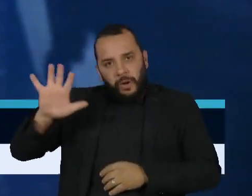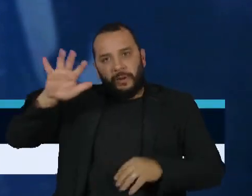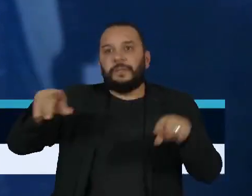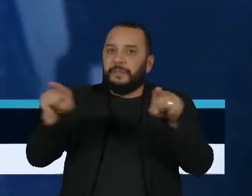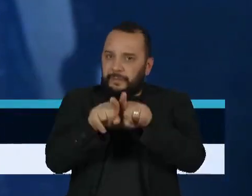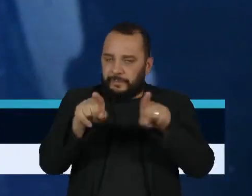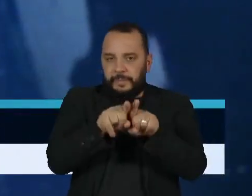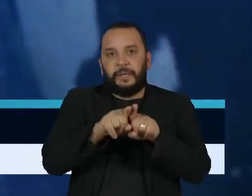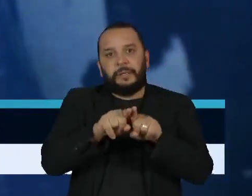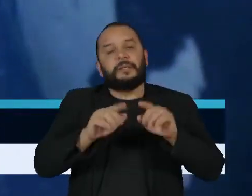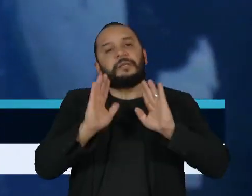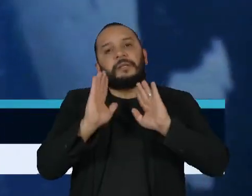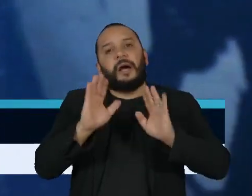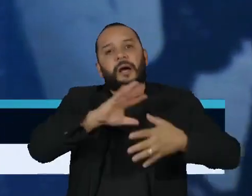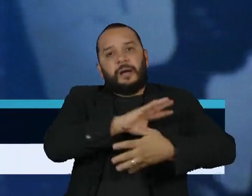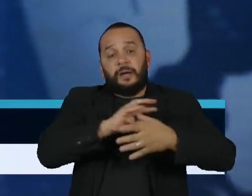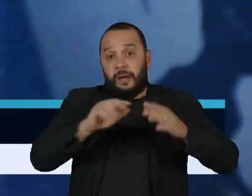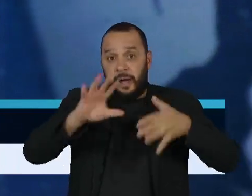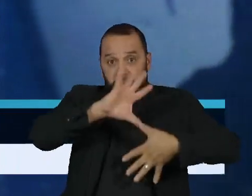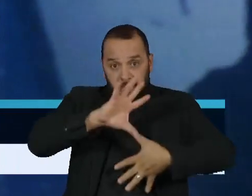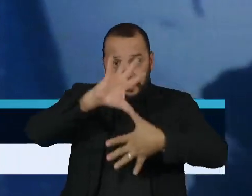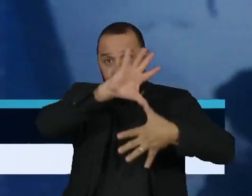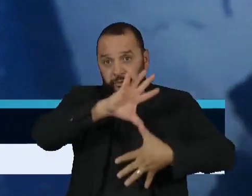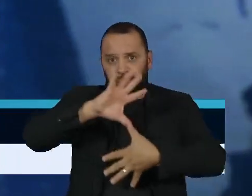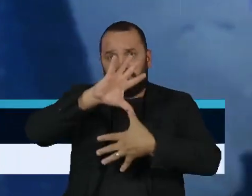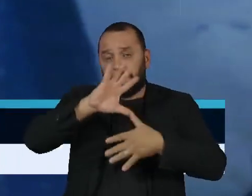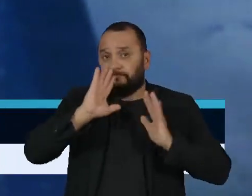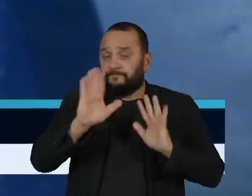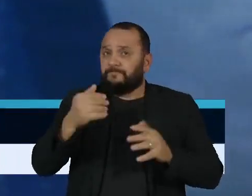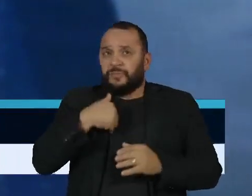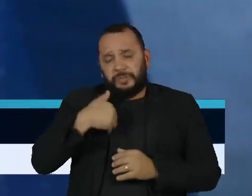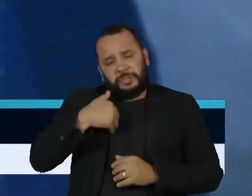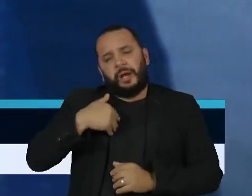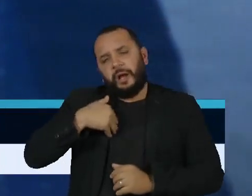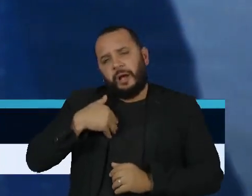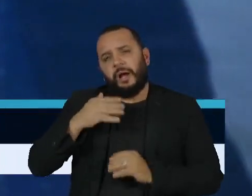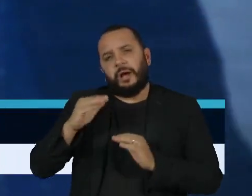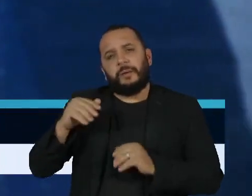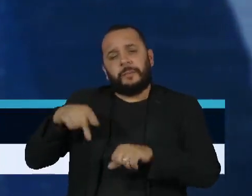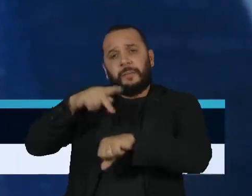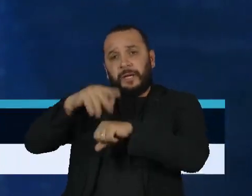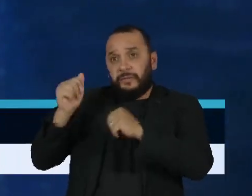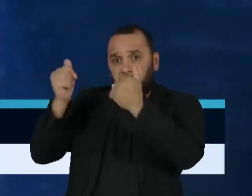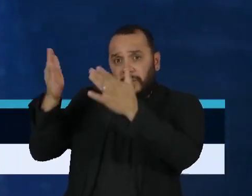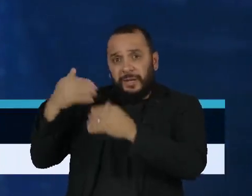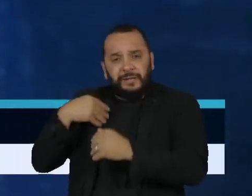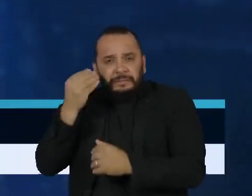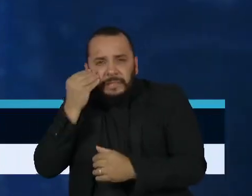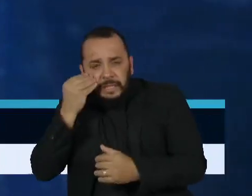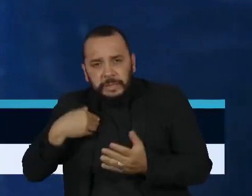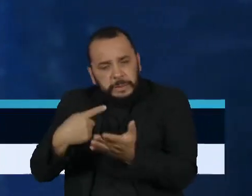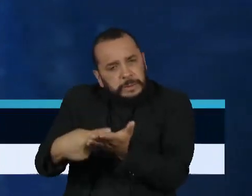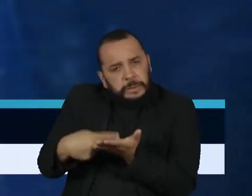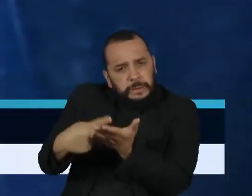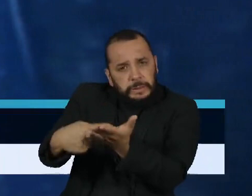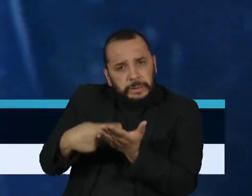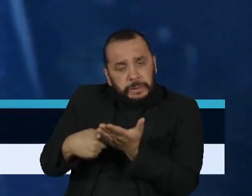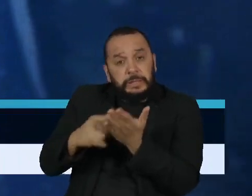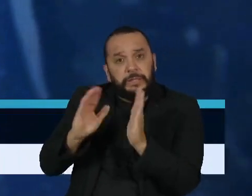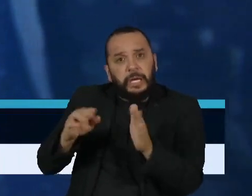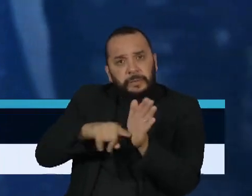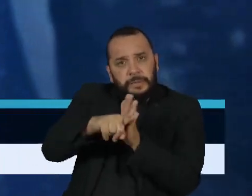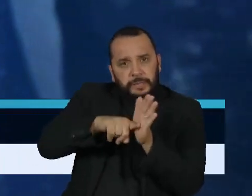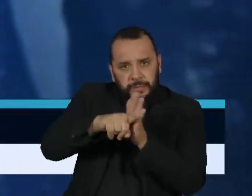à China, que em 20 anos se tornou a maior parceira comercial dos países latino-americanos. É o que diz o pesquisador do Instituto Internacional